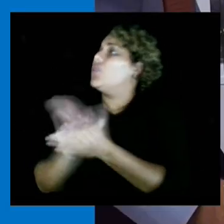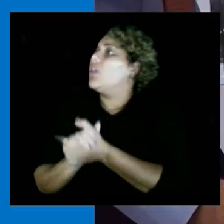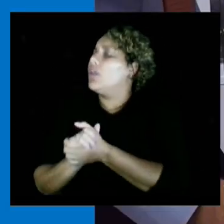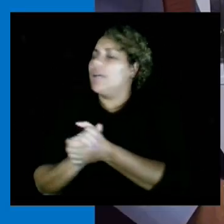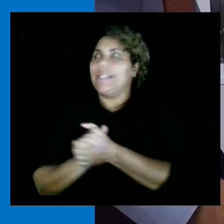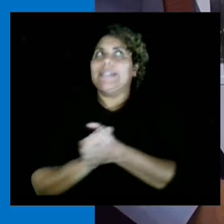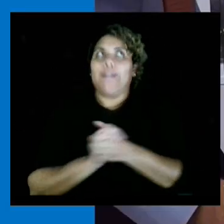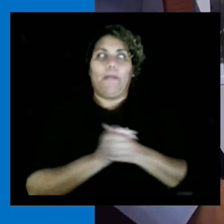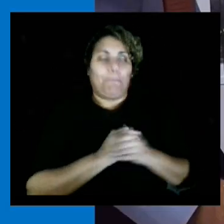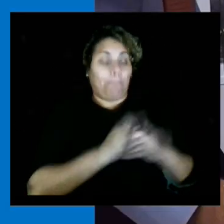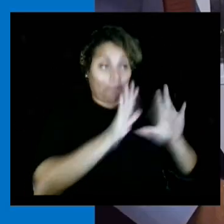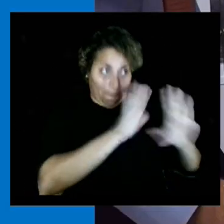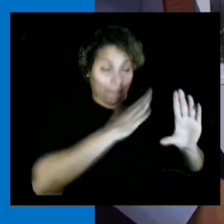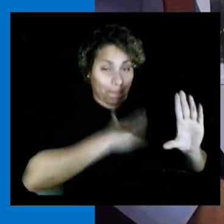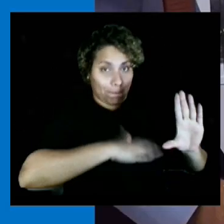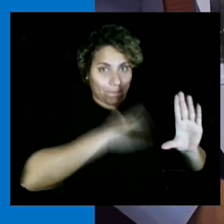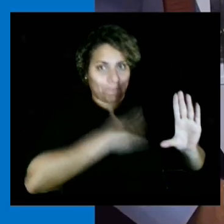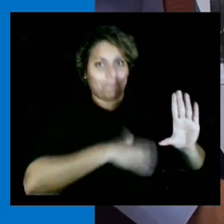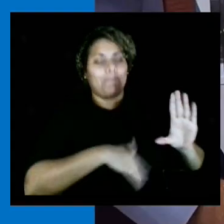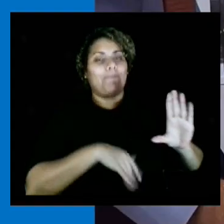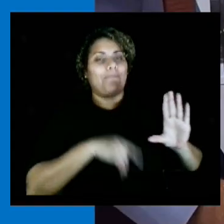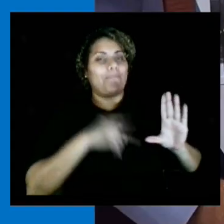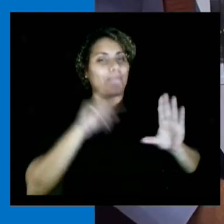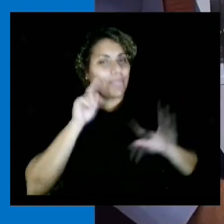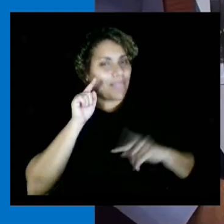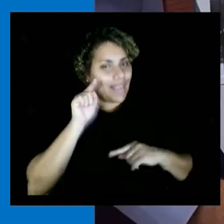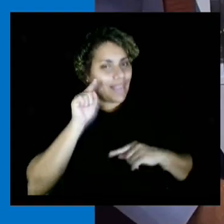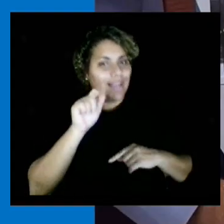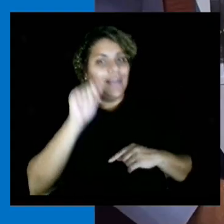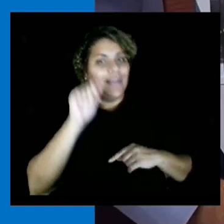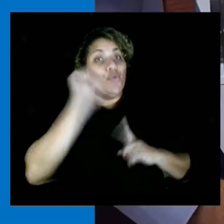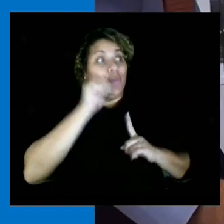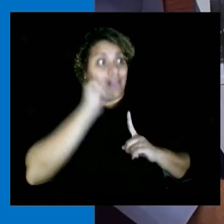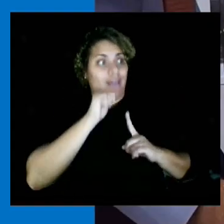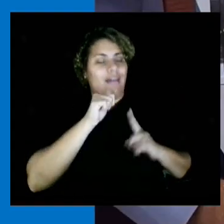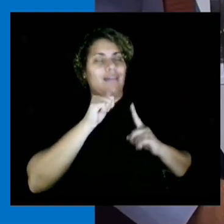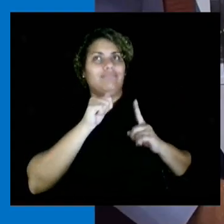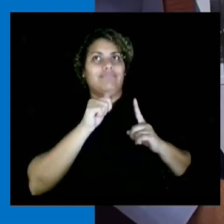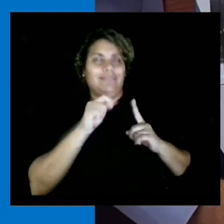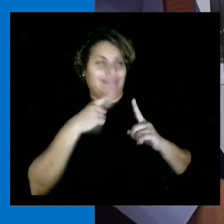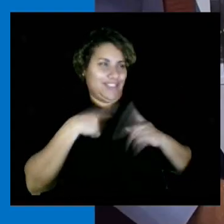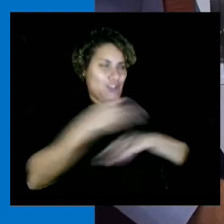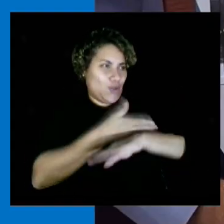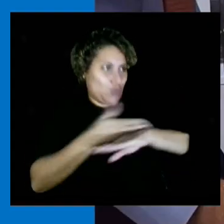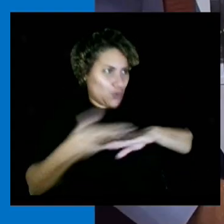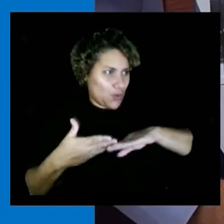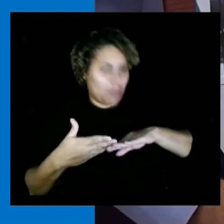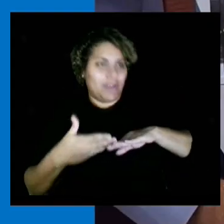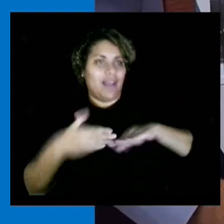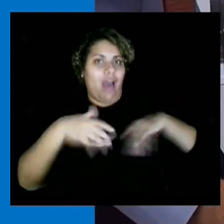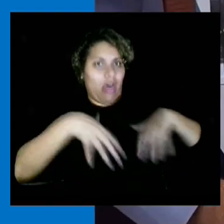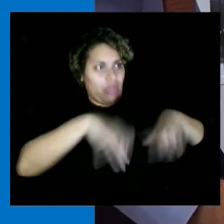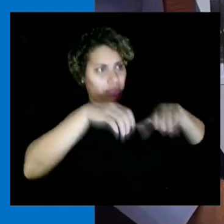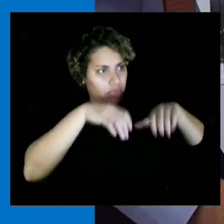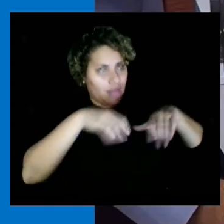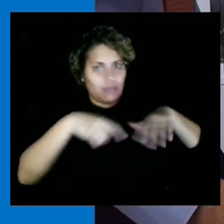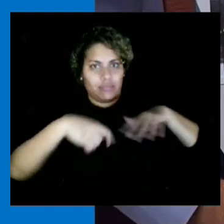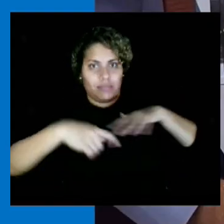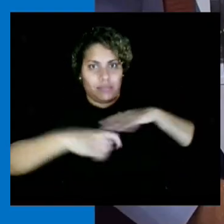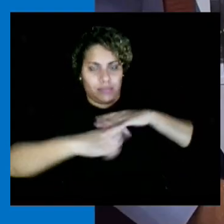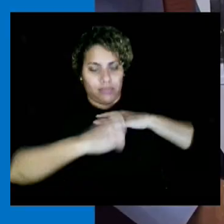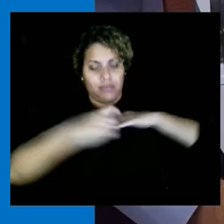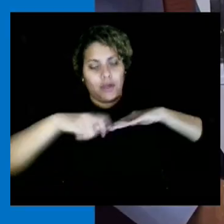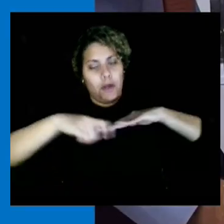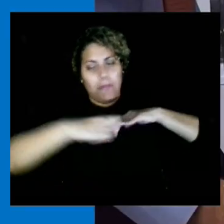moça da unha falava muito de mim para as outras pessoas e também foi uma Você já tinha feito massagem nela? Não, foi uma forma de me